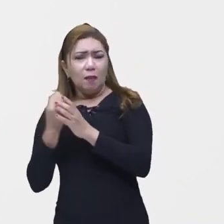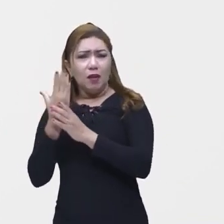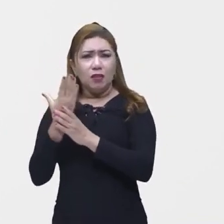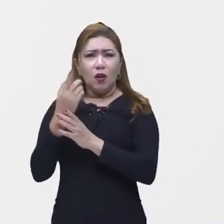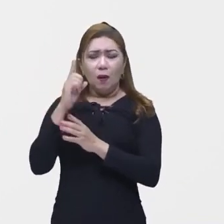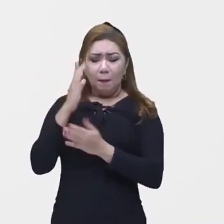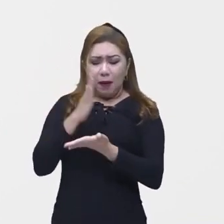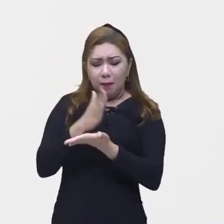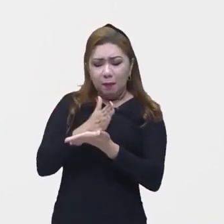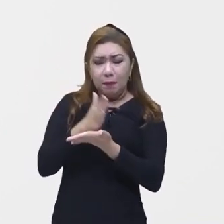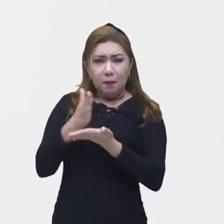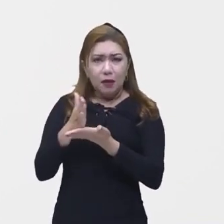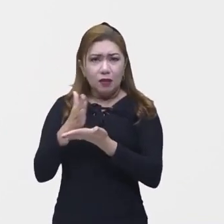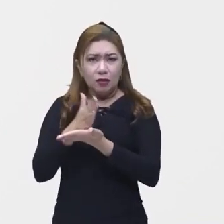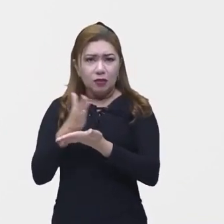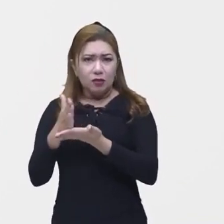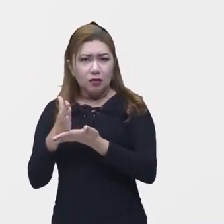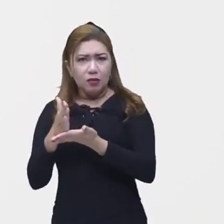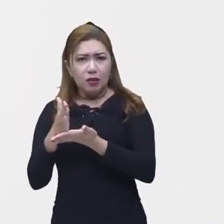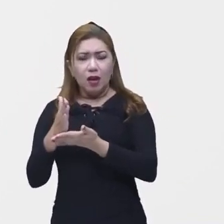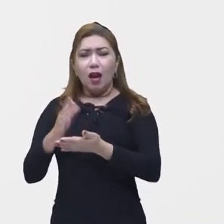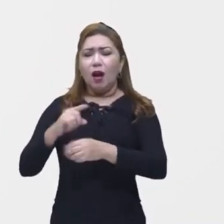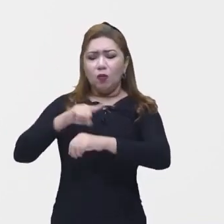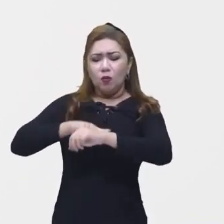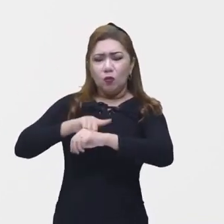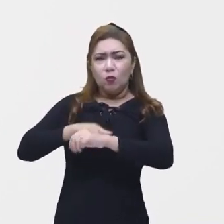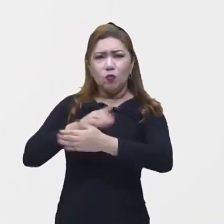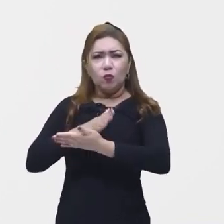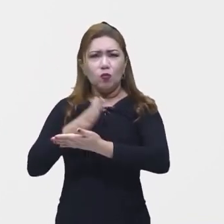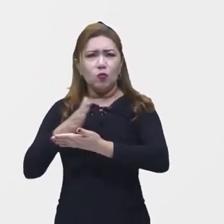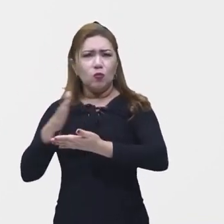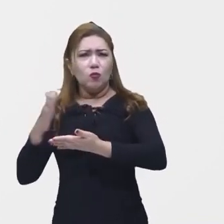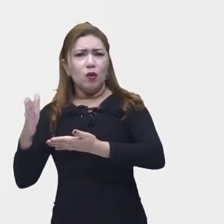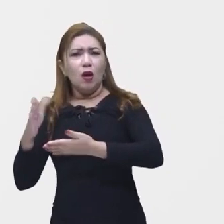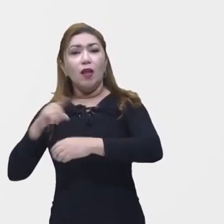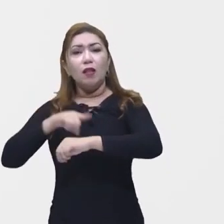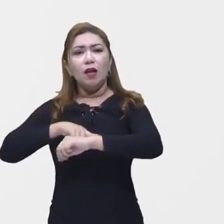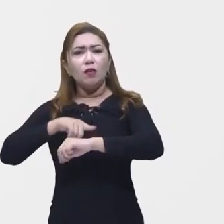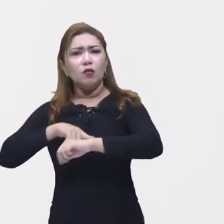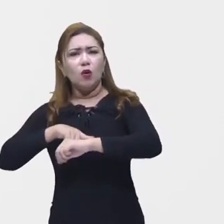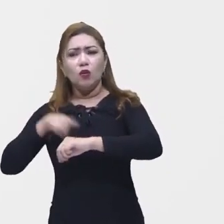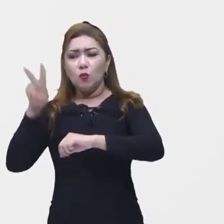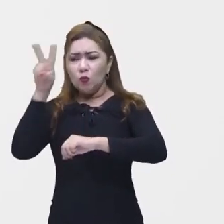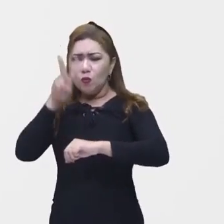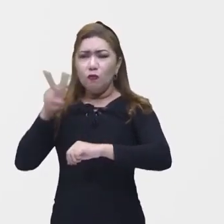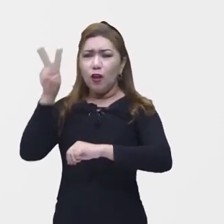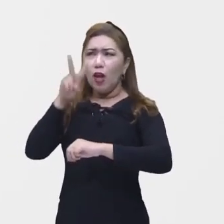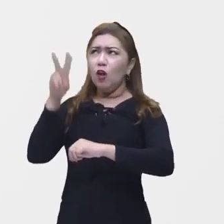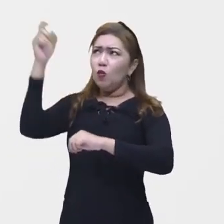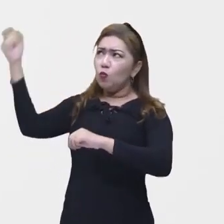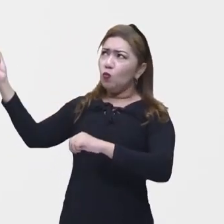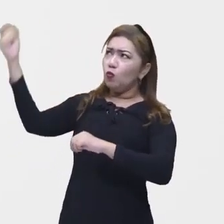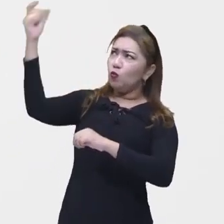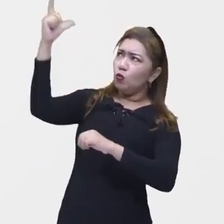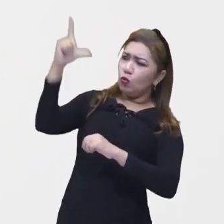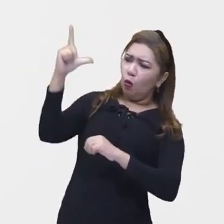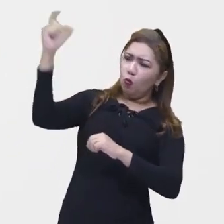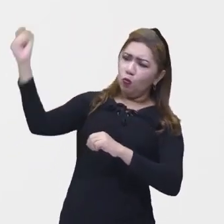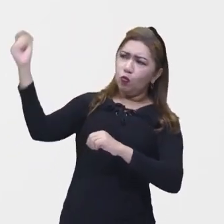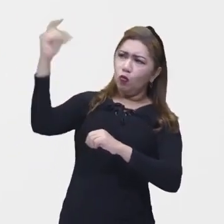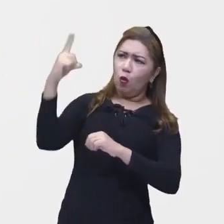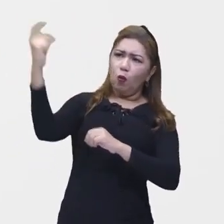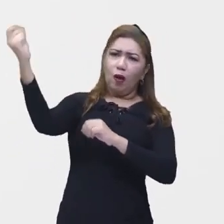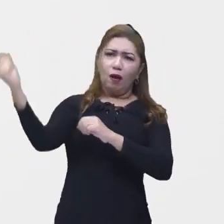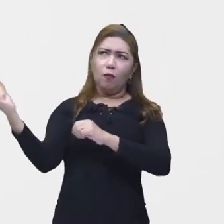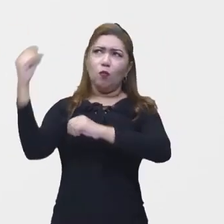a sucessão das horas ou do tempo por meio da visualização do modo de como a luz solar incide na Terra em diferentes posições, e